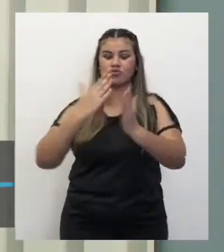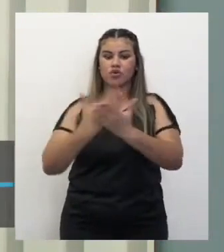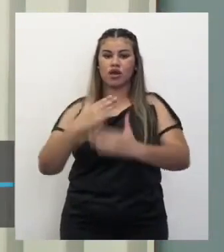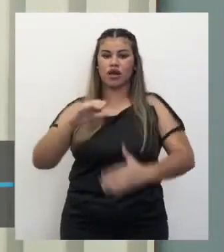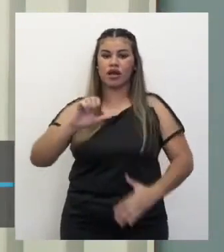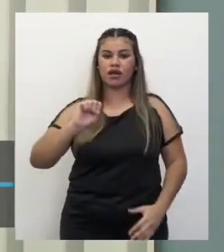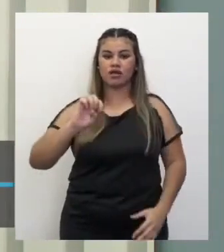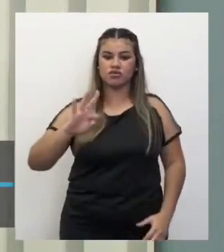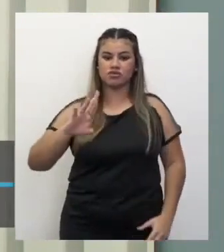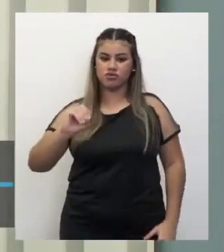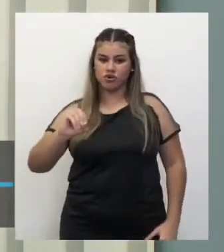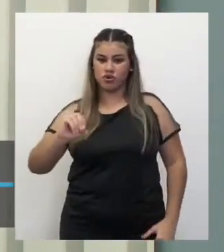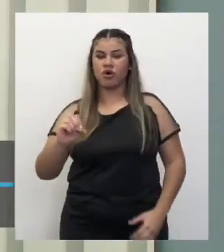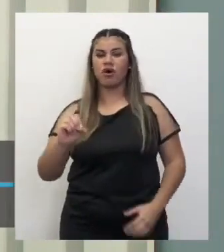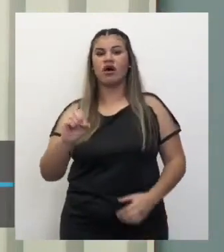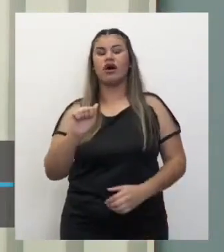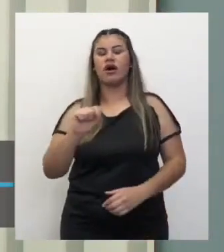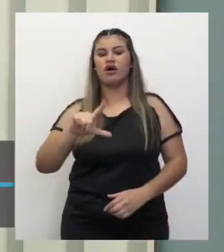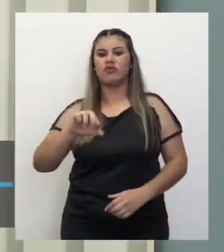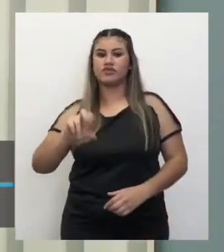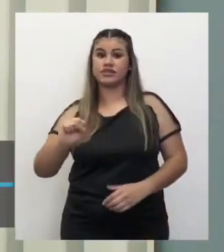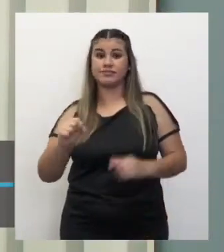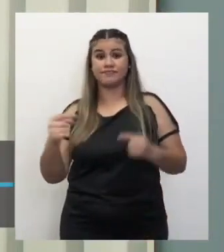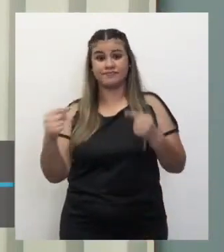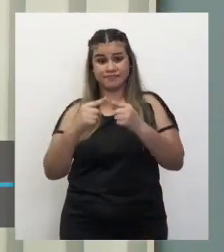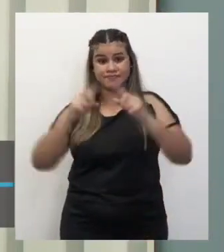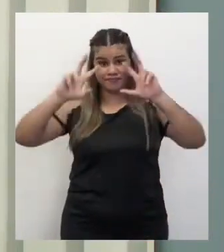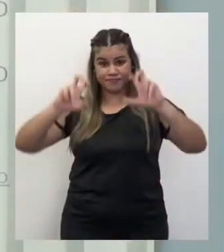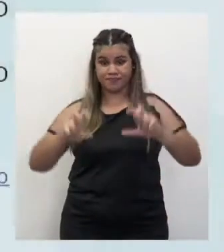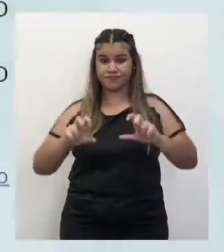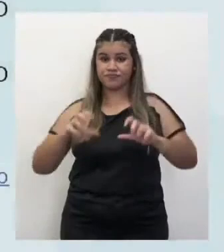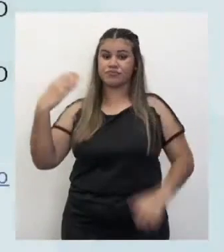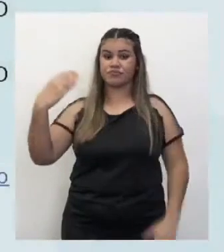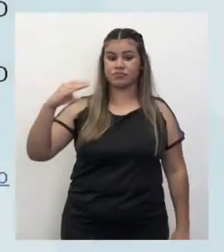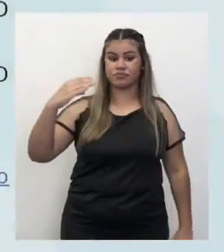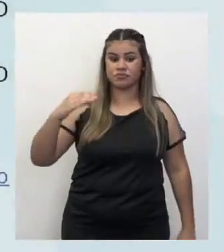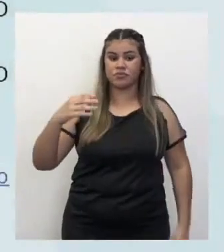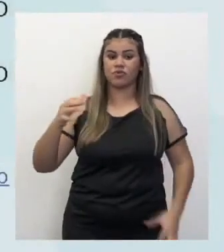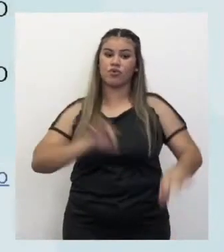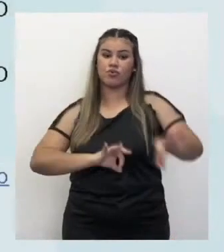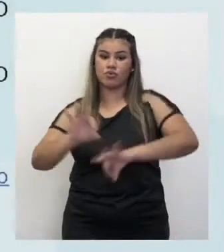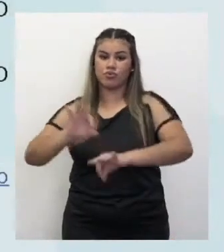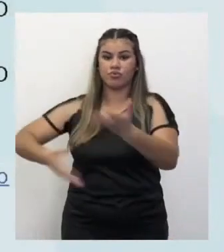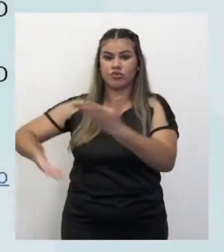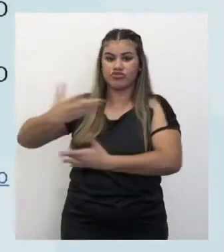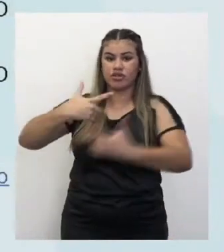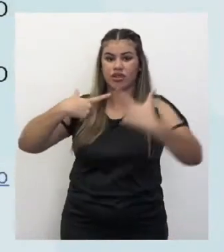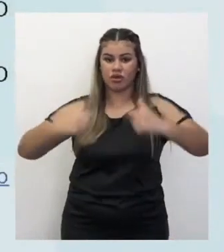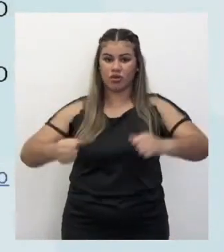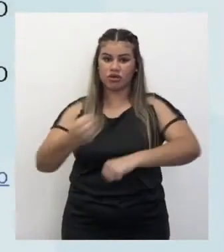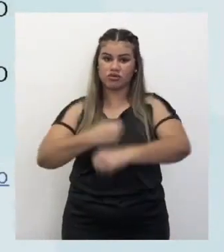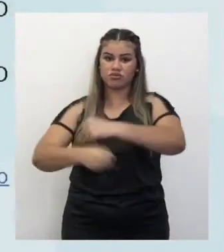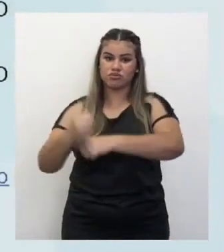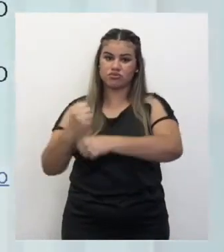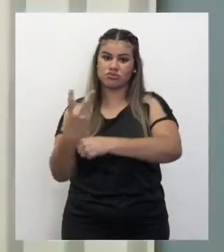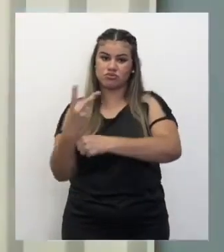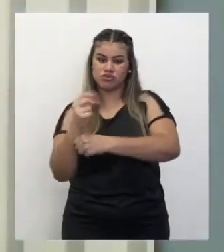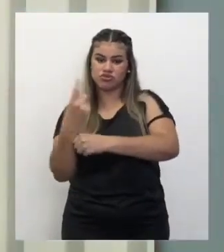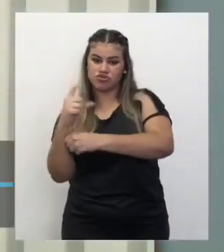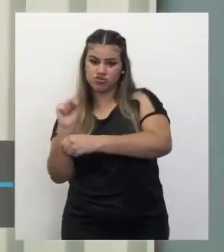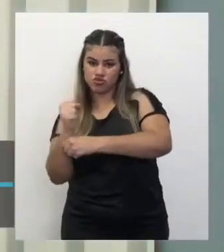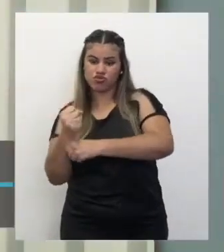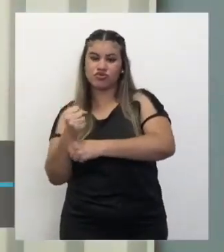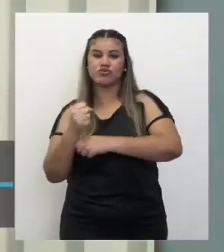Alves a partir deste poema, O Bicho. O nome do canal, Projeto Mediação e Linguagem 2018, O Bicho, de Manuel